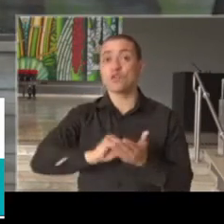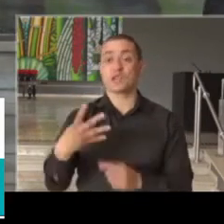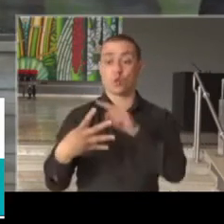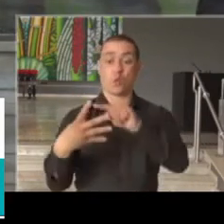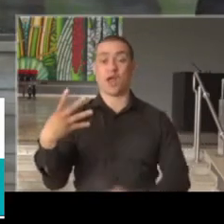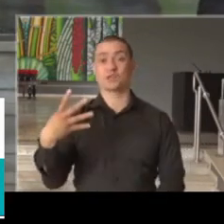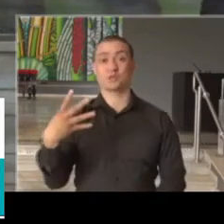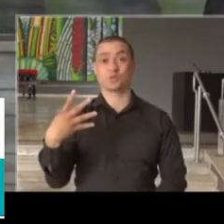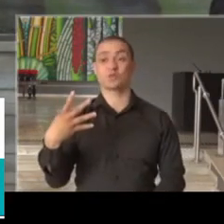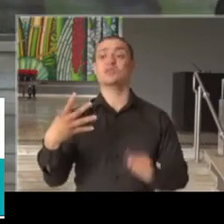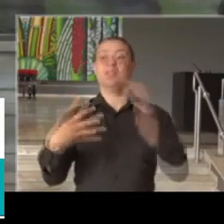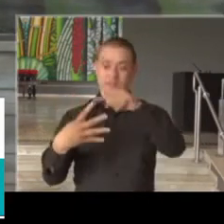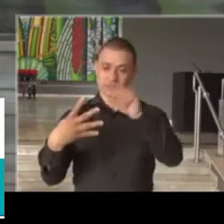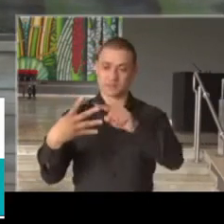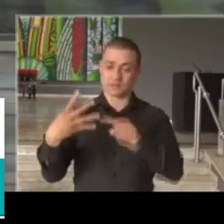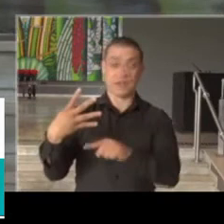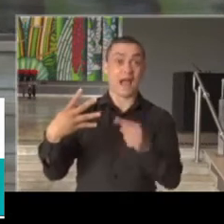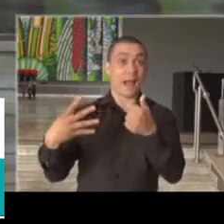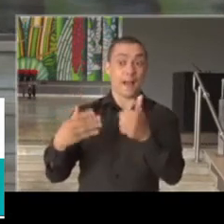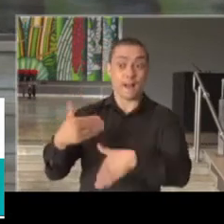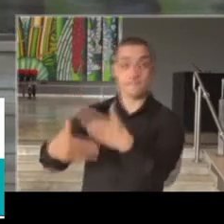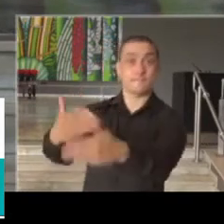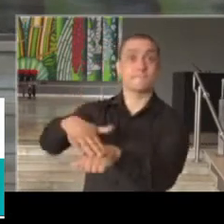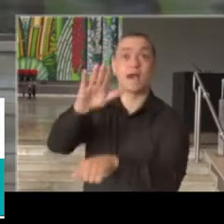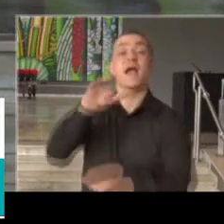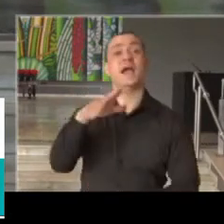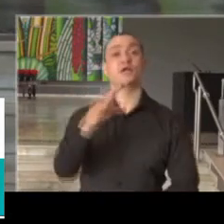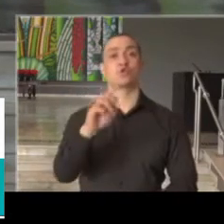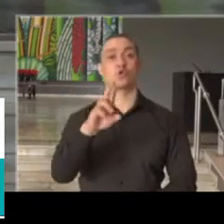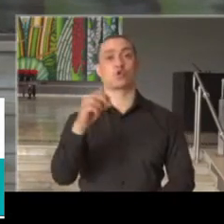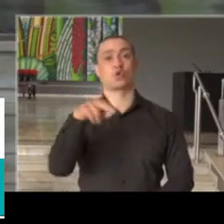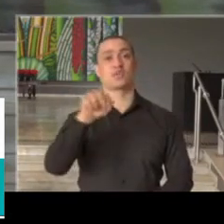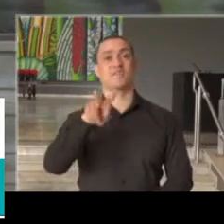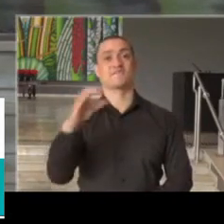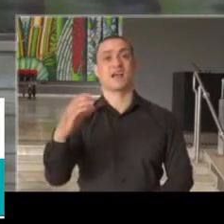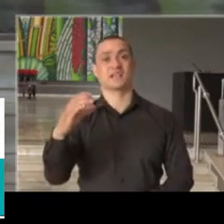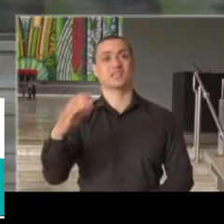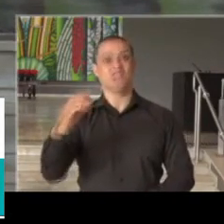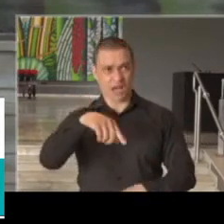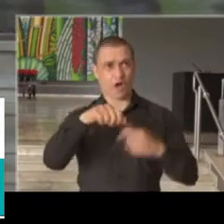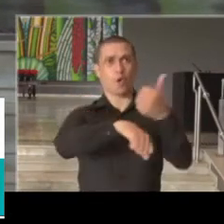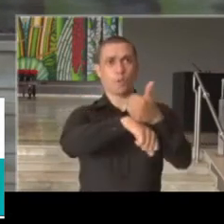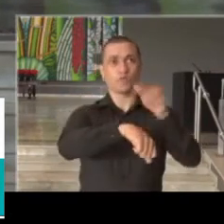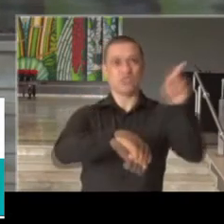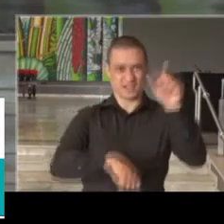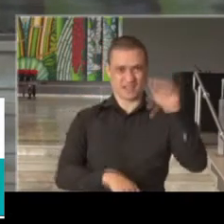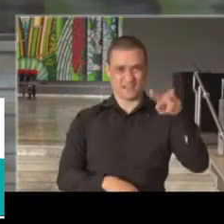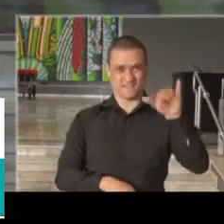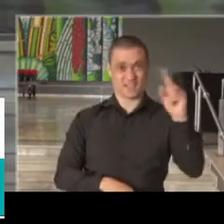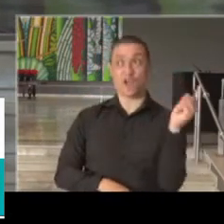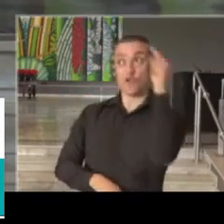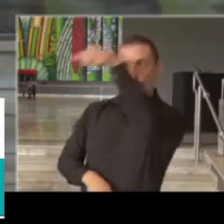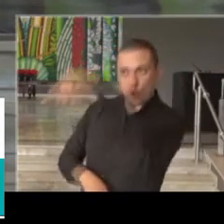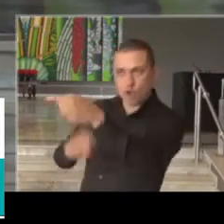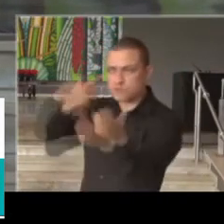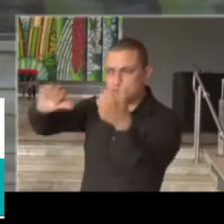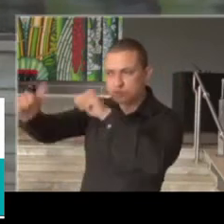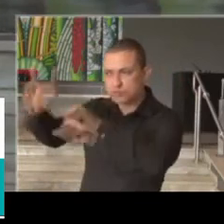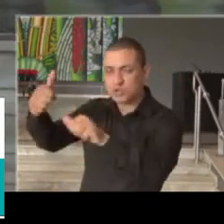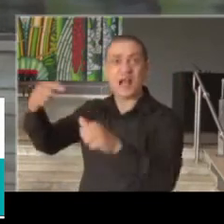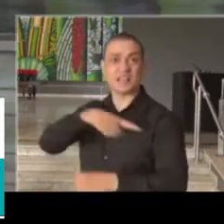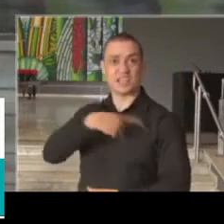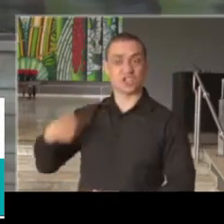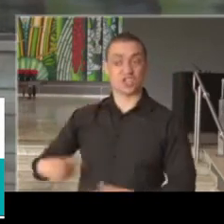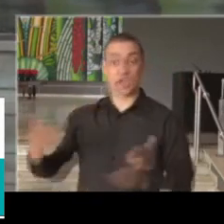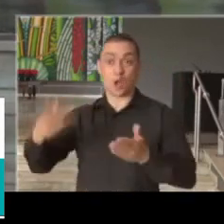no Brasil. Entre elas, a que está mais avançada é a Coronavac. Aliás, técnicos da Anvisa acabam de retornar da China, estão retornando neste